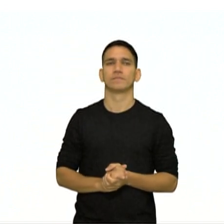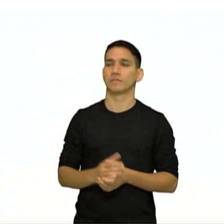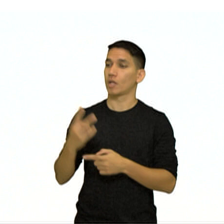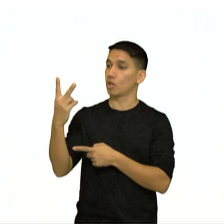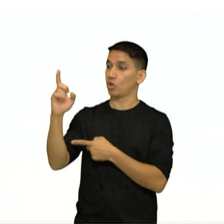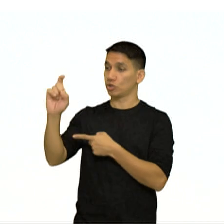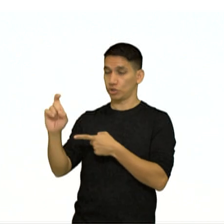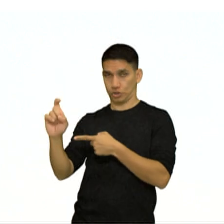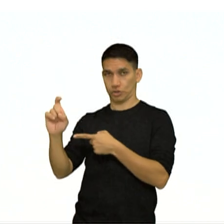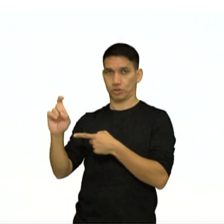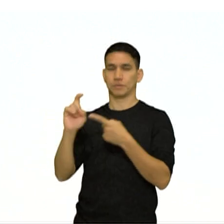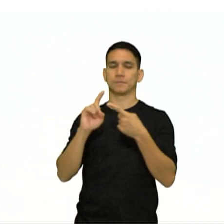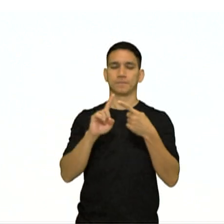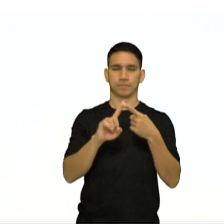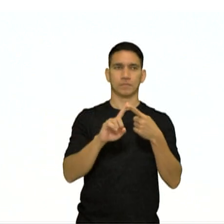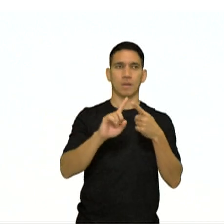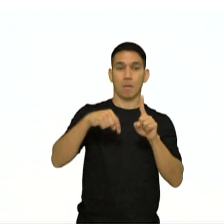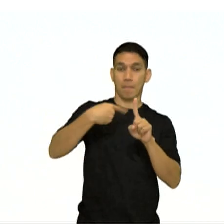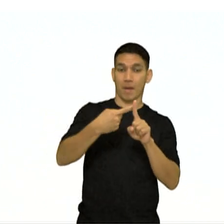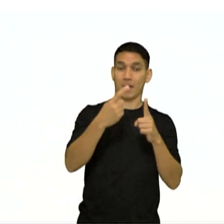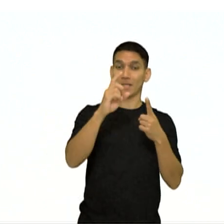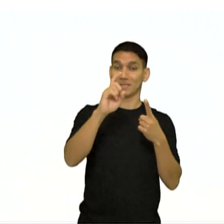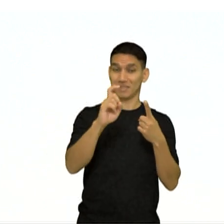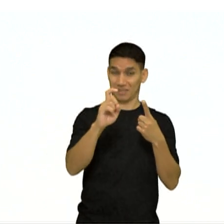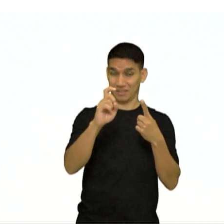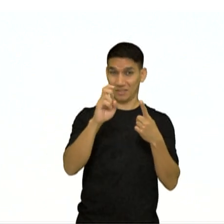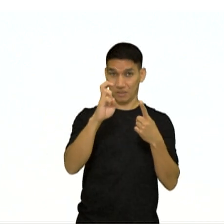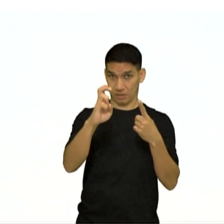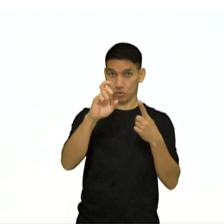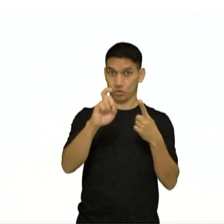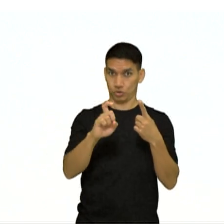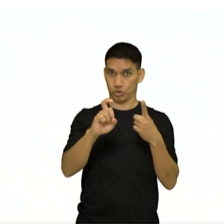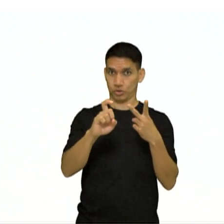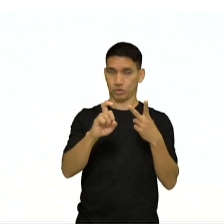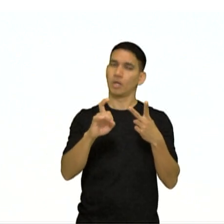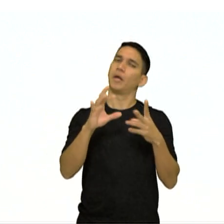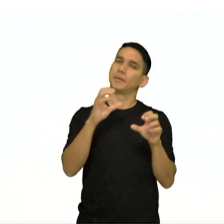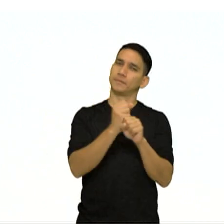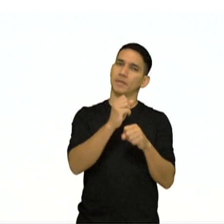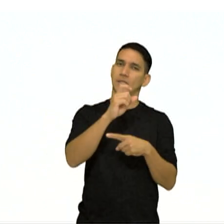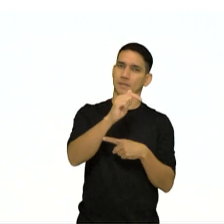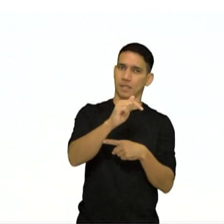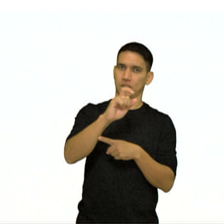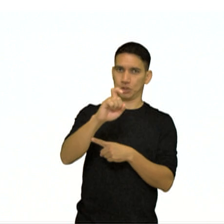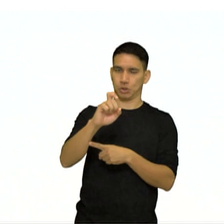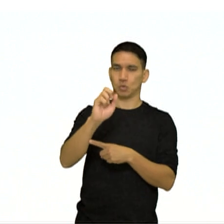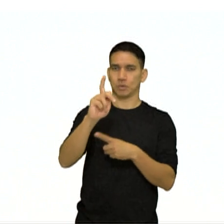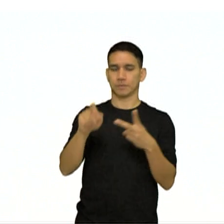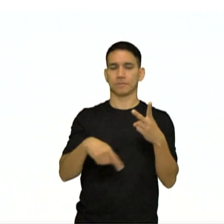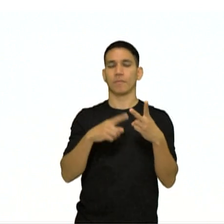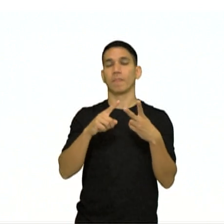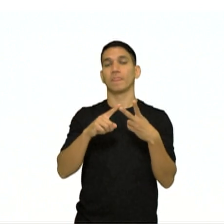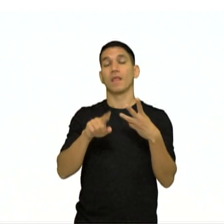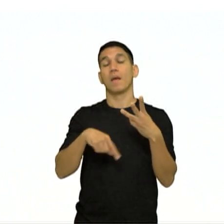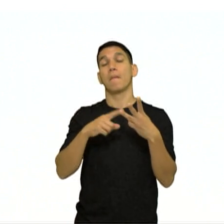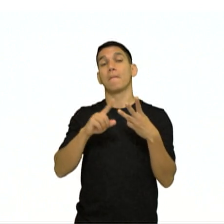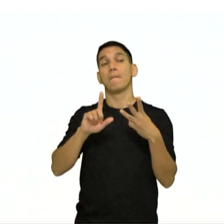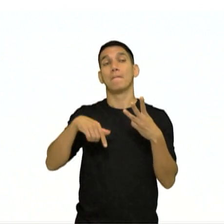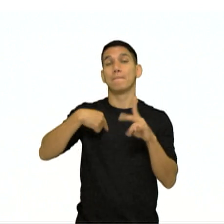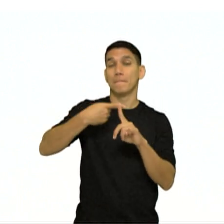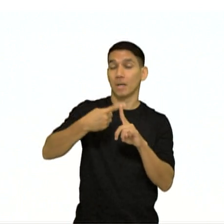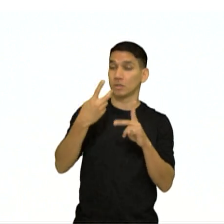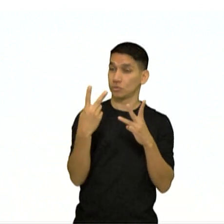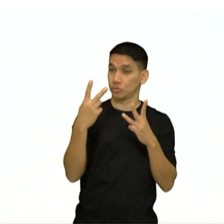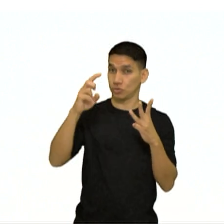2 x + 5x é 7 x 7 x + 2x